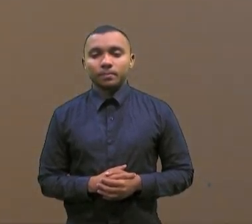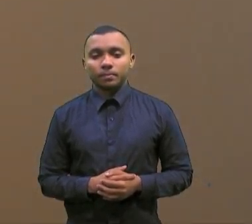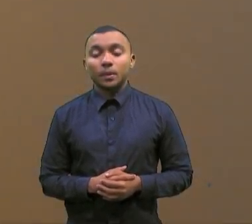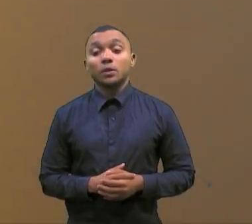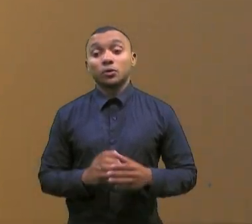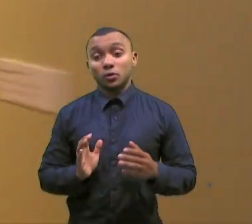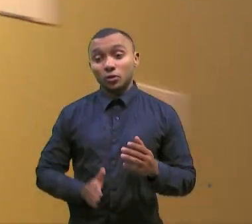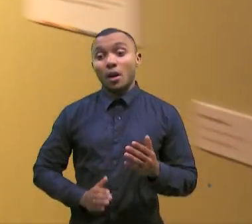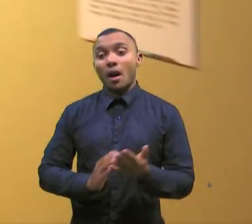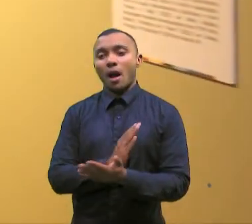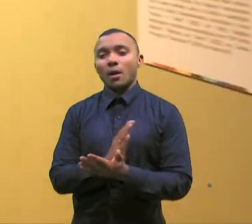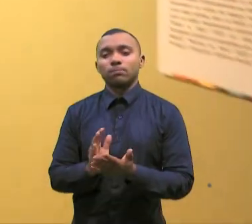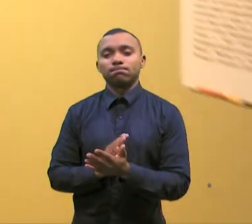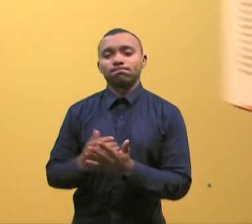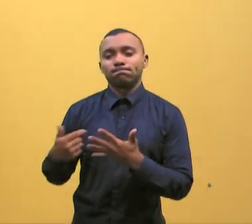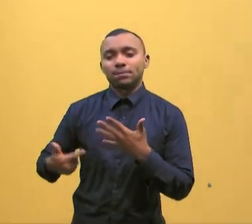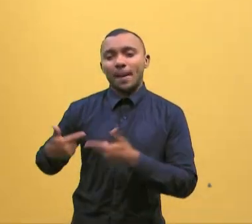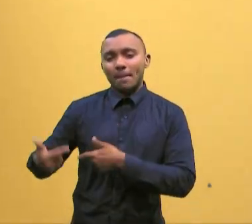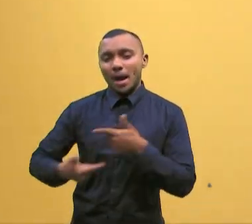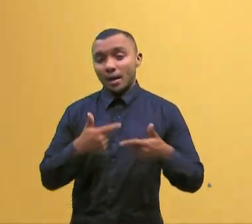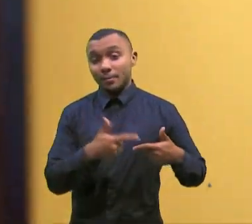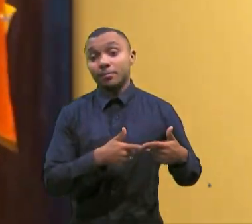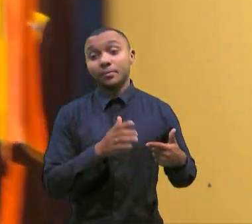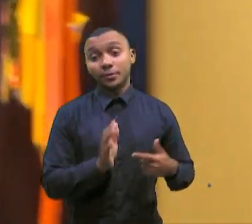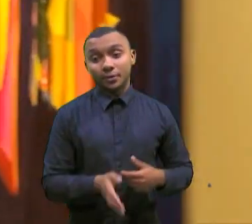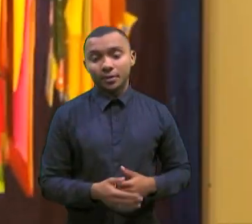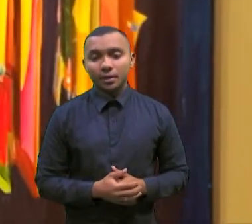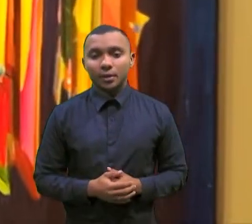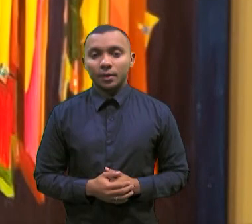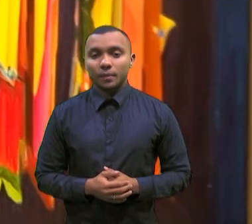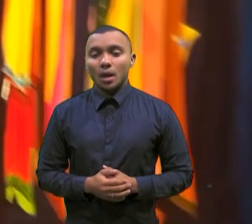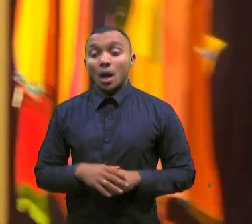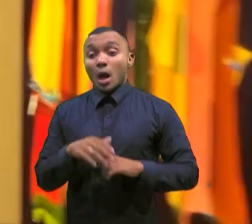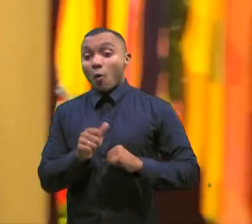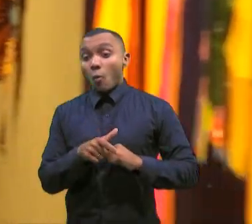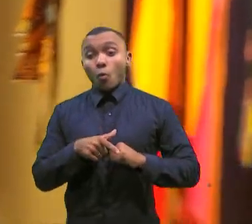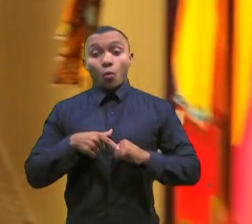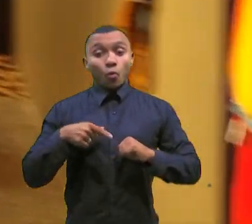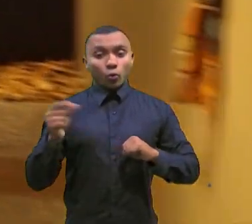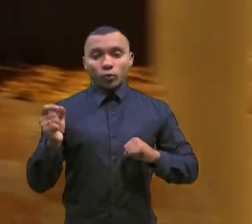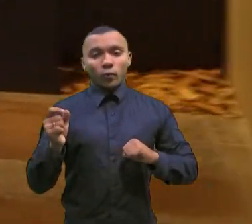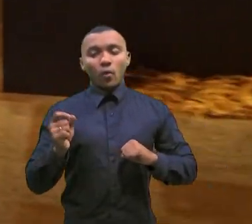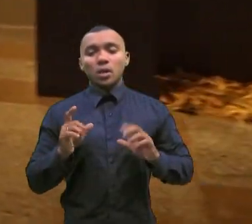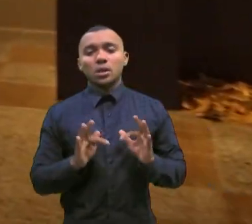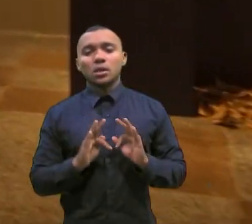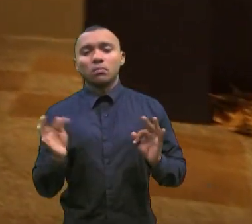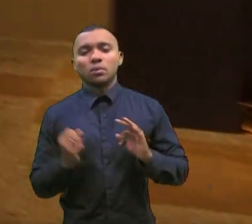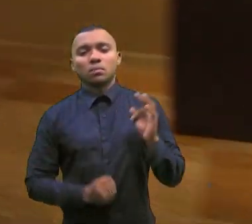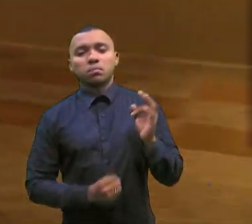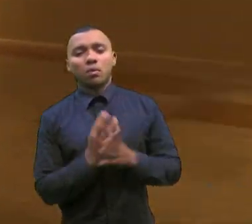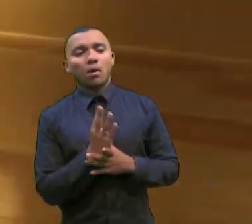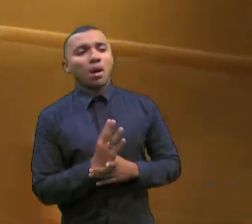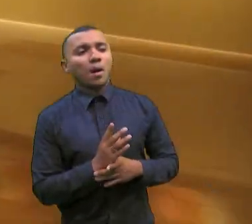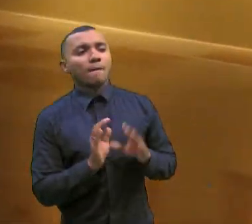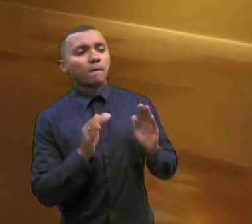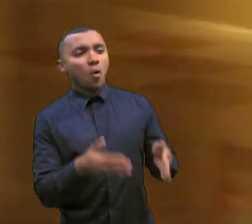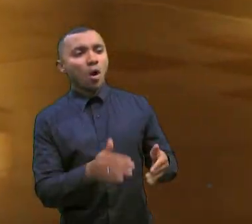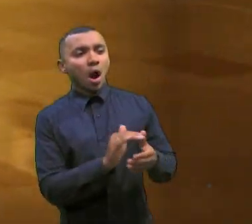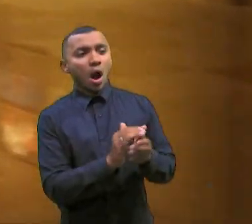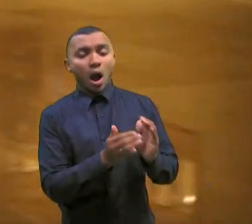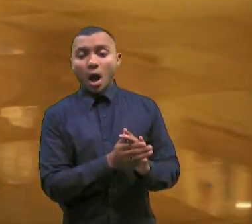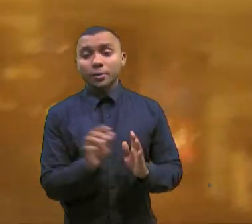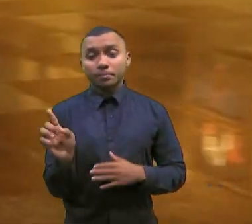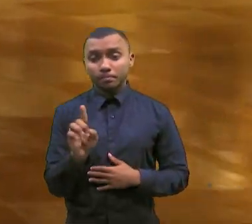alguns trabalhos, uma instalação também, como você falou, a Uniforplástica, ela não é só obras de arte, mas ela tem